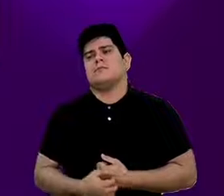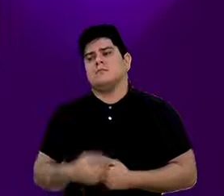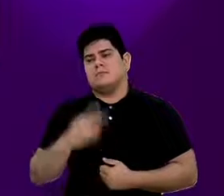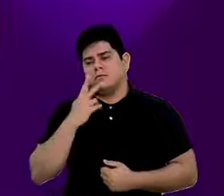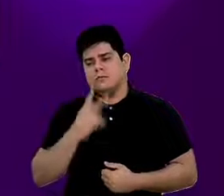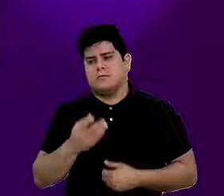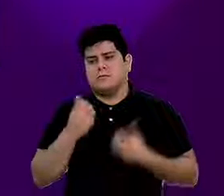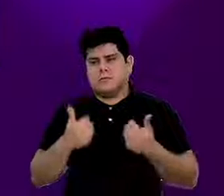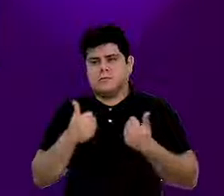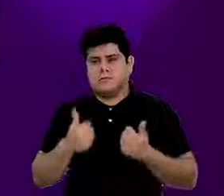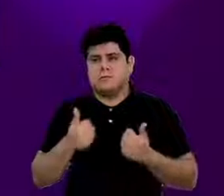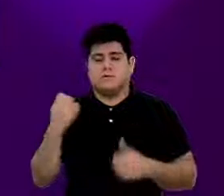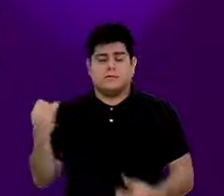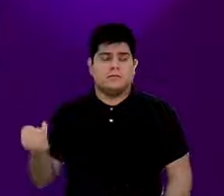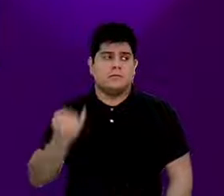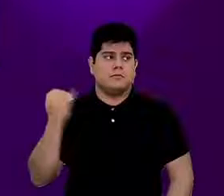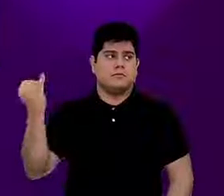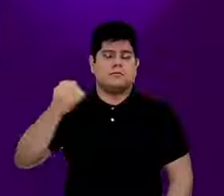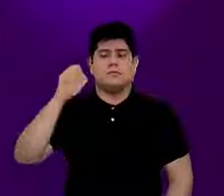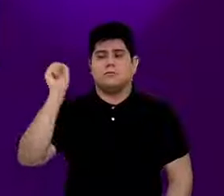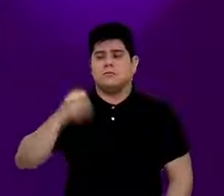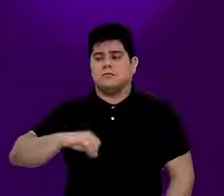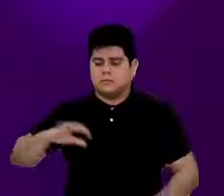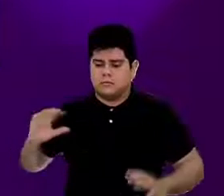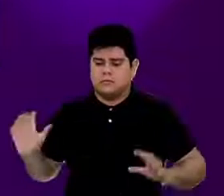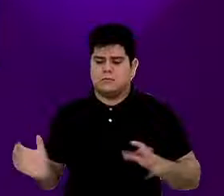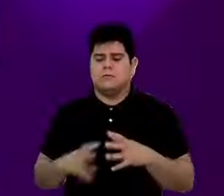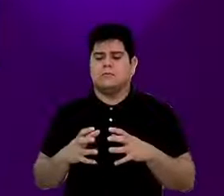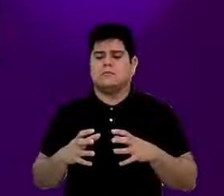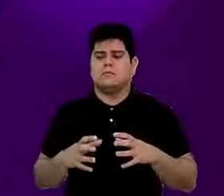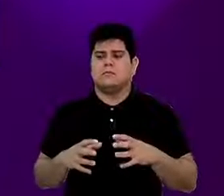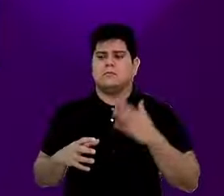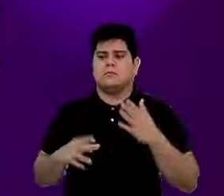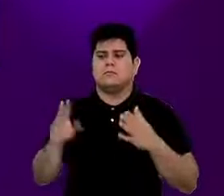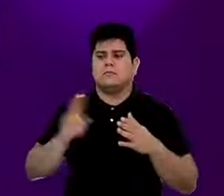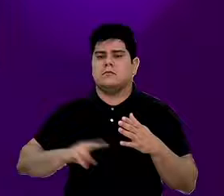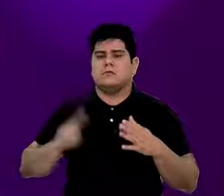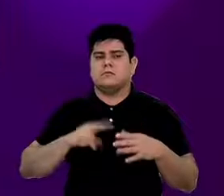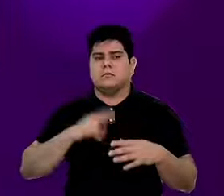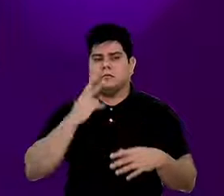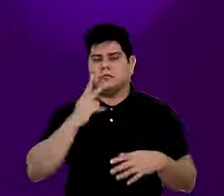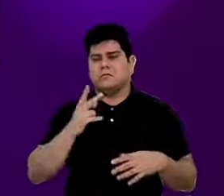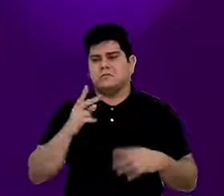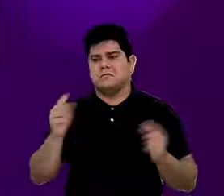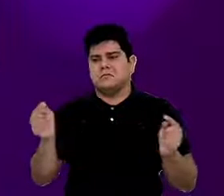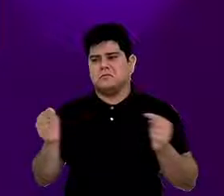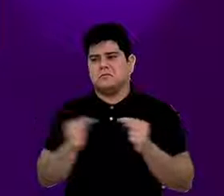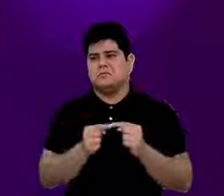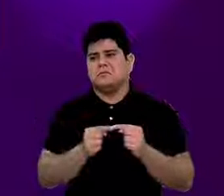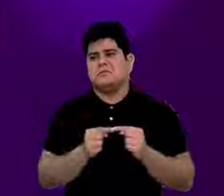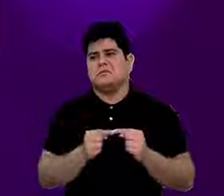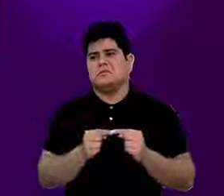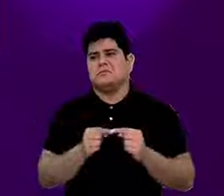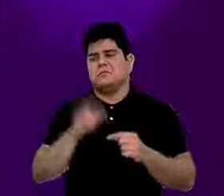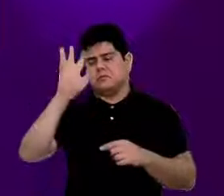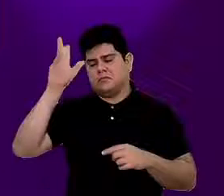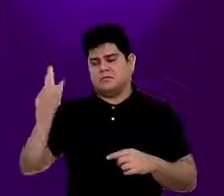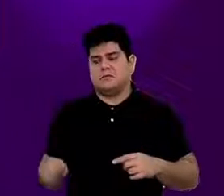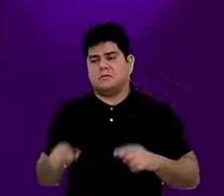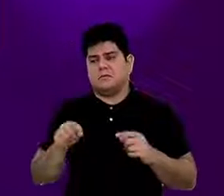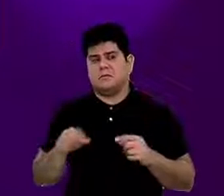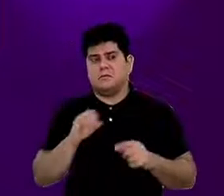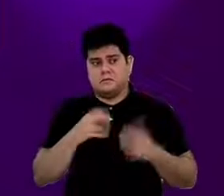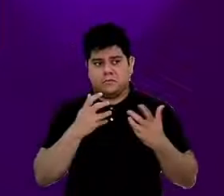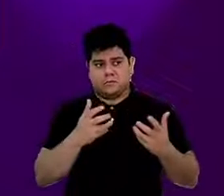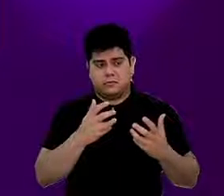Ariane, a importância do time. E eu uso aqui um ditado africano que diz: se quer ir rápido,